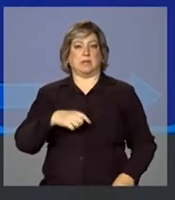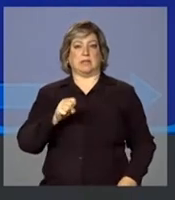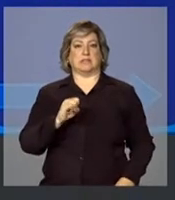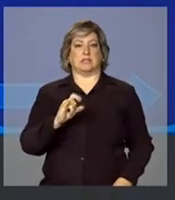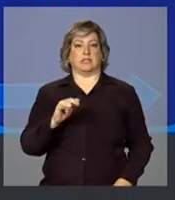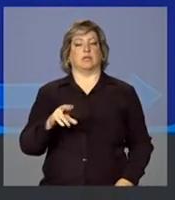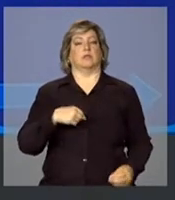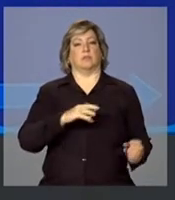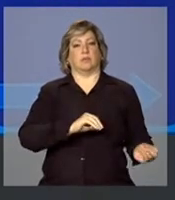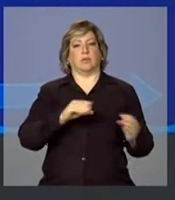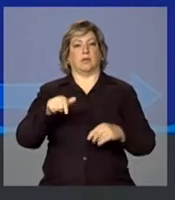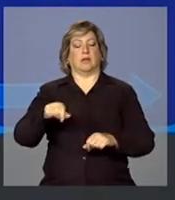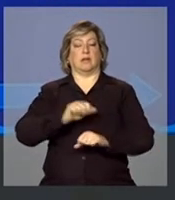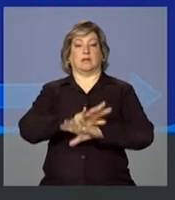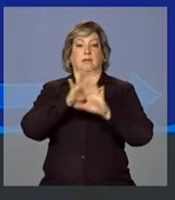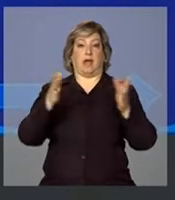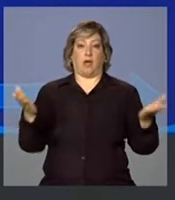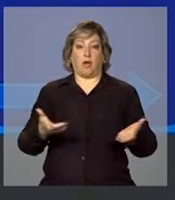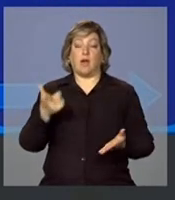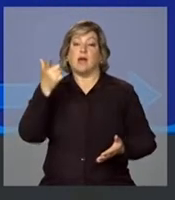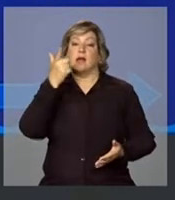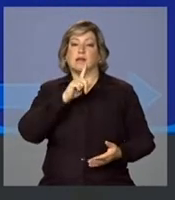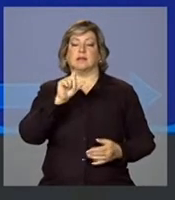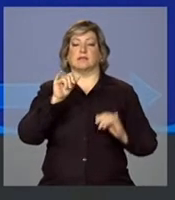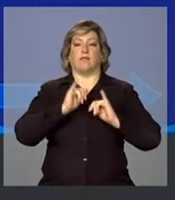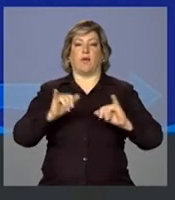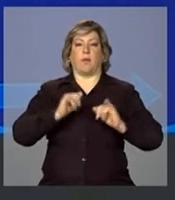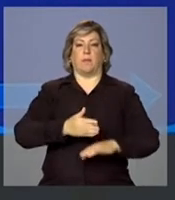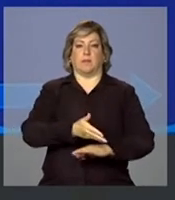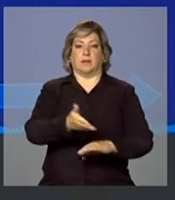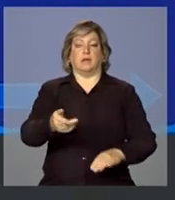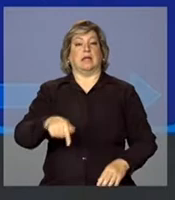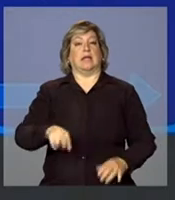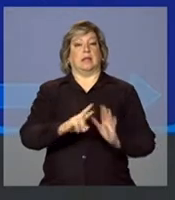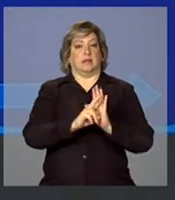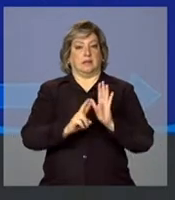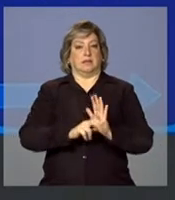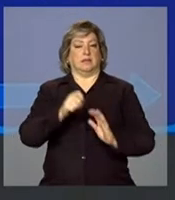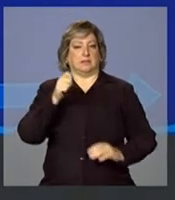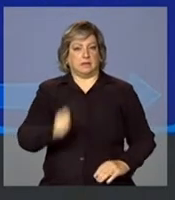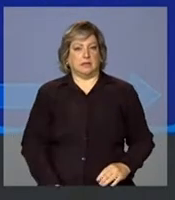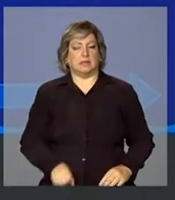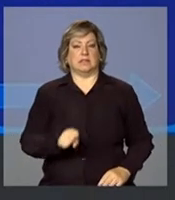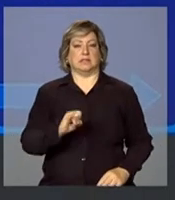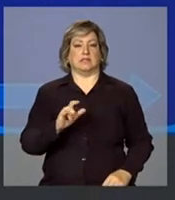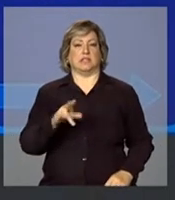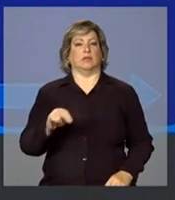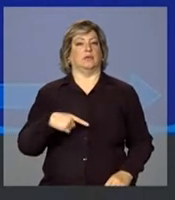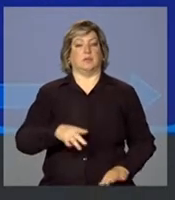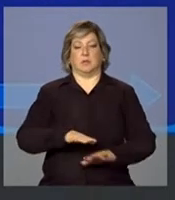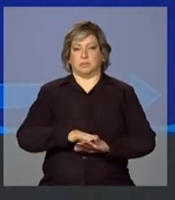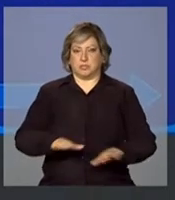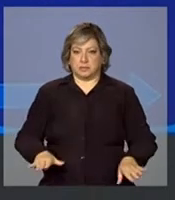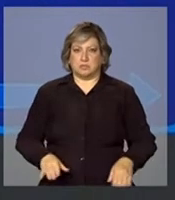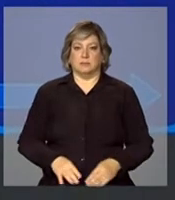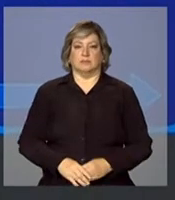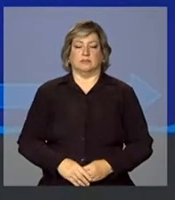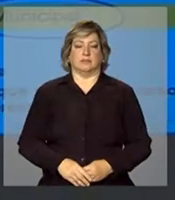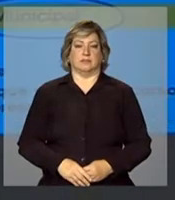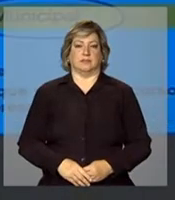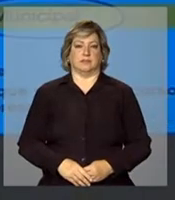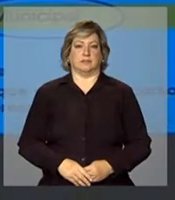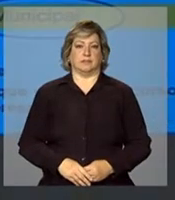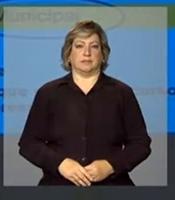transparência. O acesso passa a ser regra e o sigilo passa a ser a exceção.